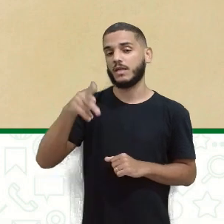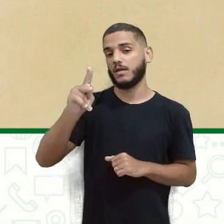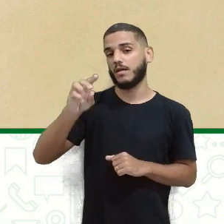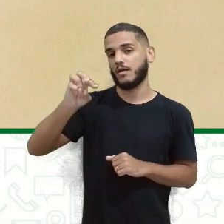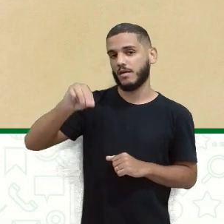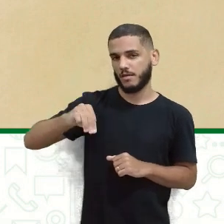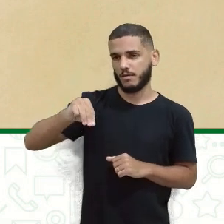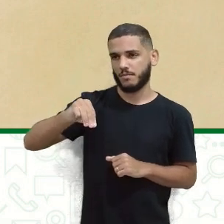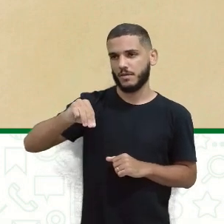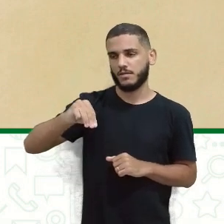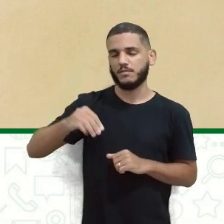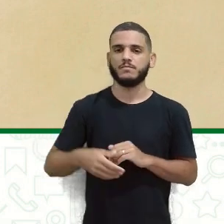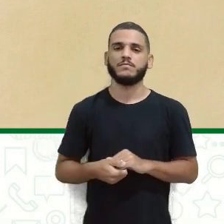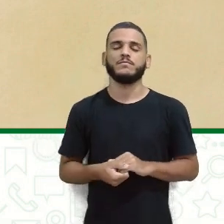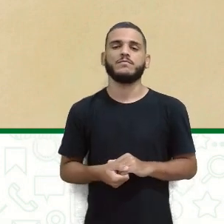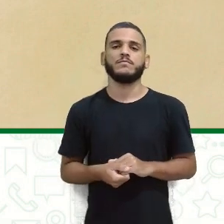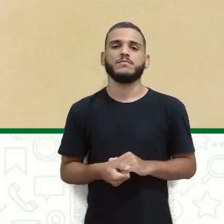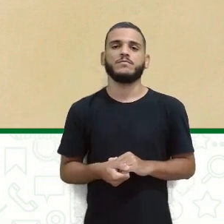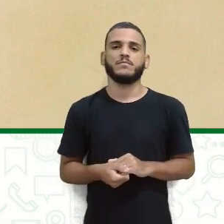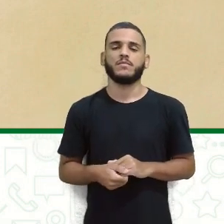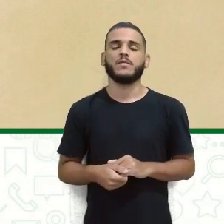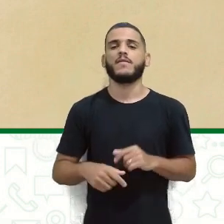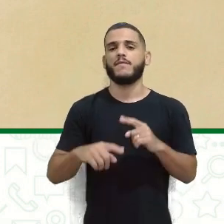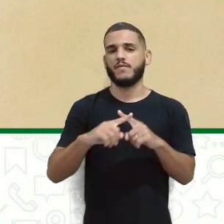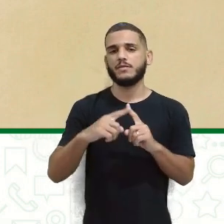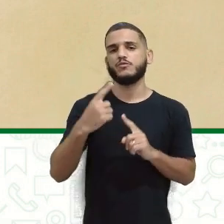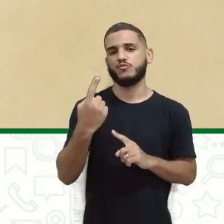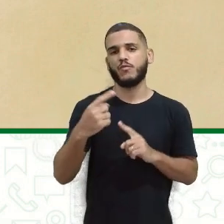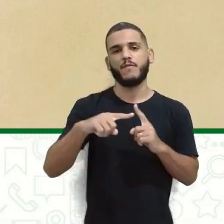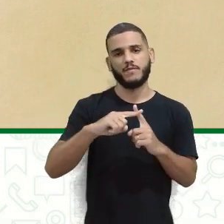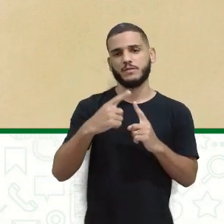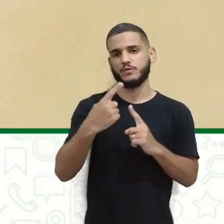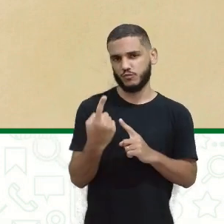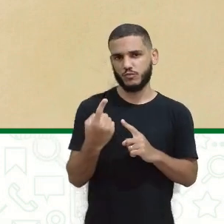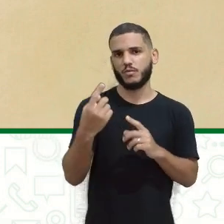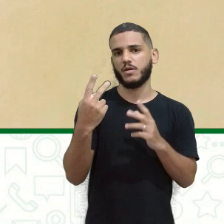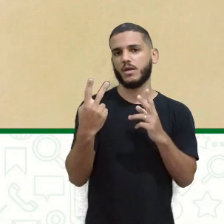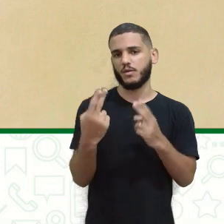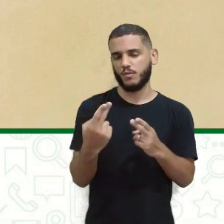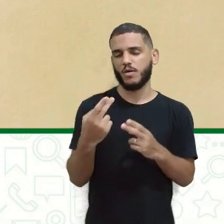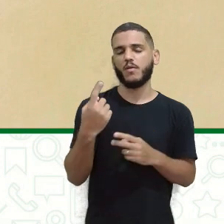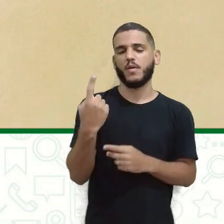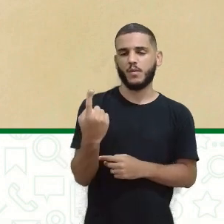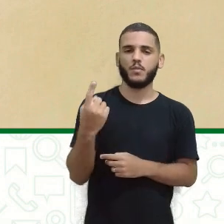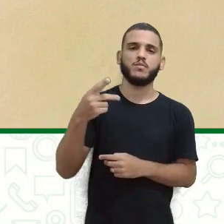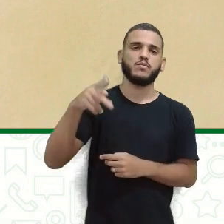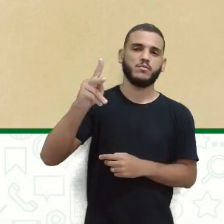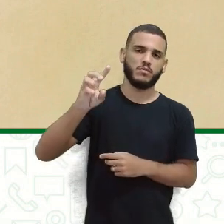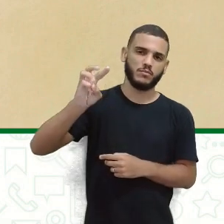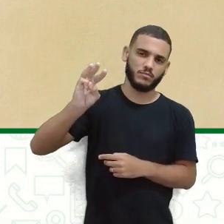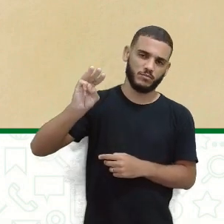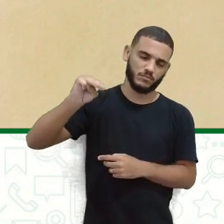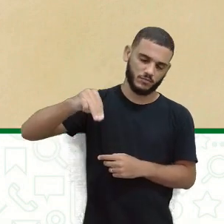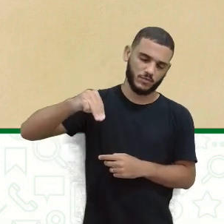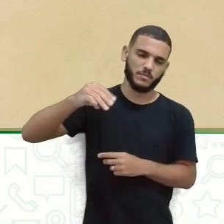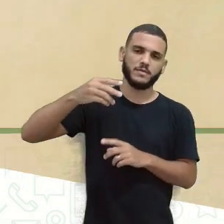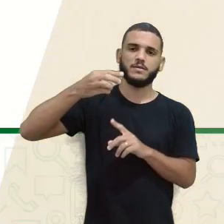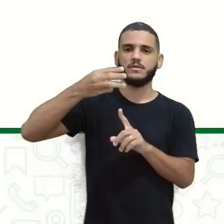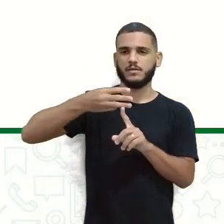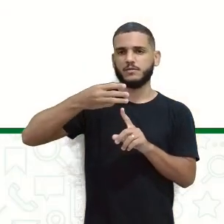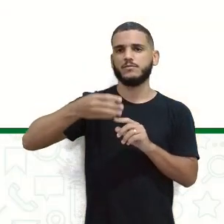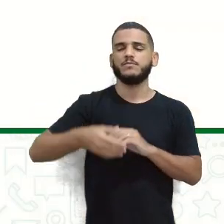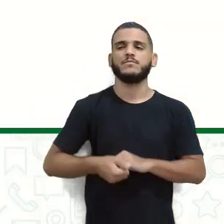né? 1 quilômetro vezes 1 quilômetro vezes 1 quilômetro. E isso vai me dar 1 quilômetro